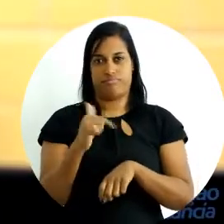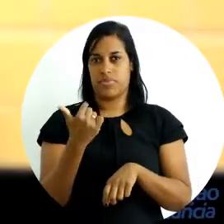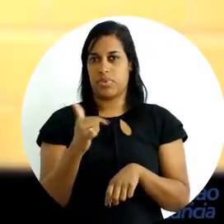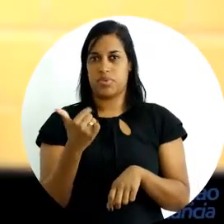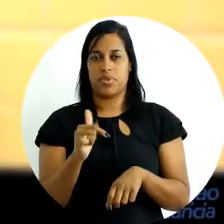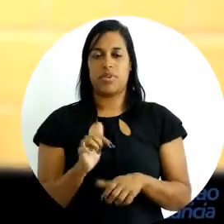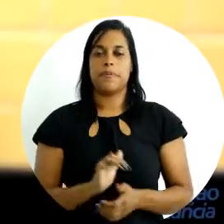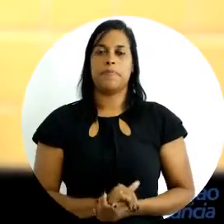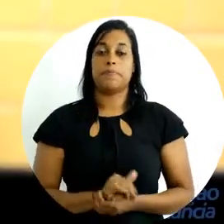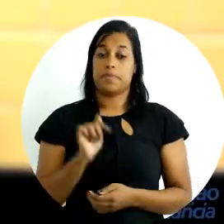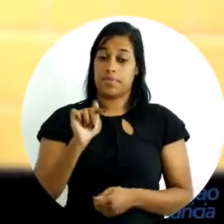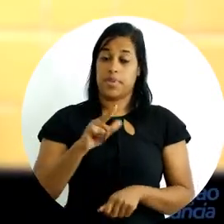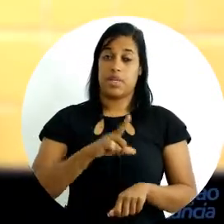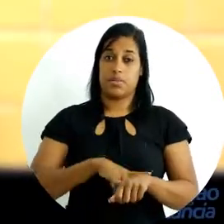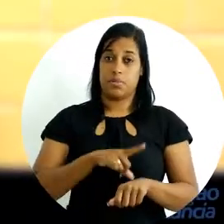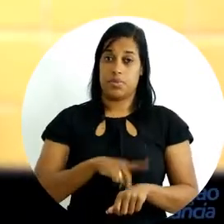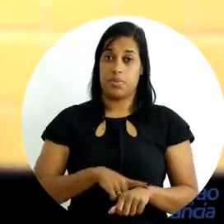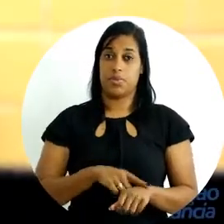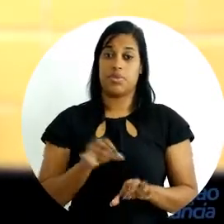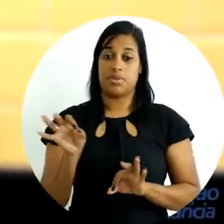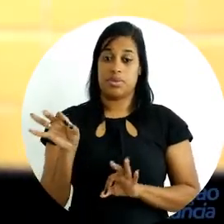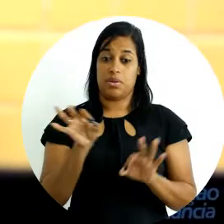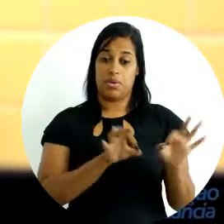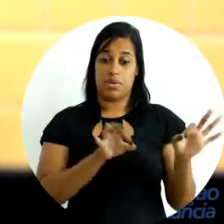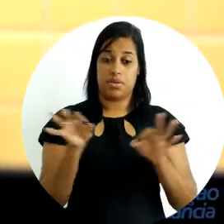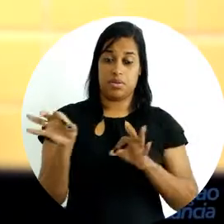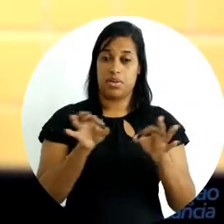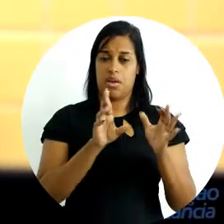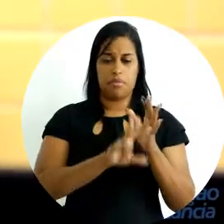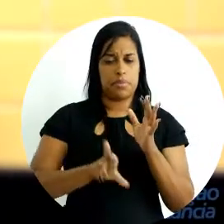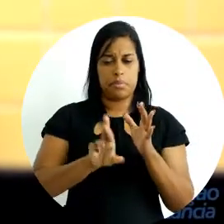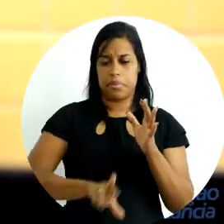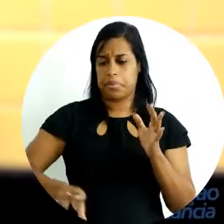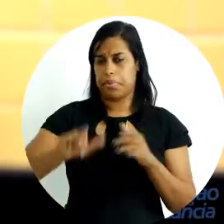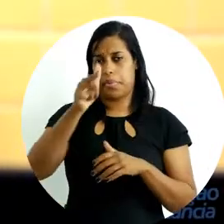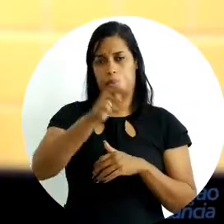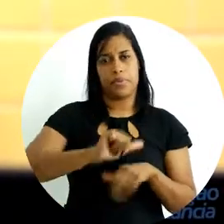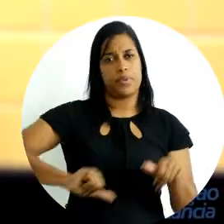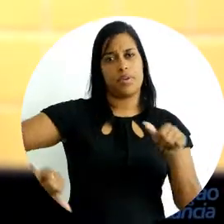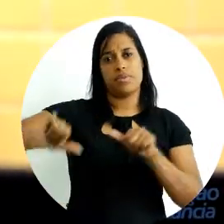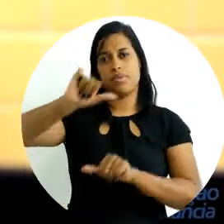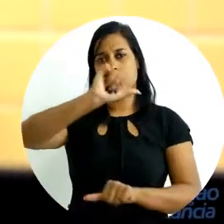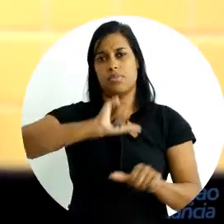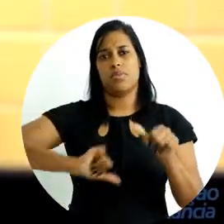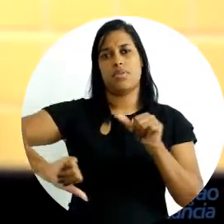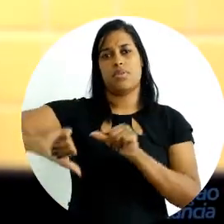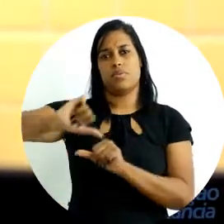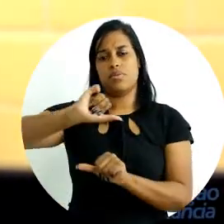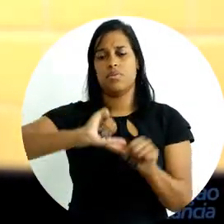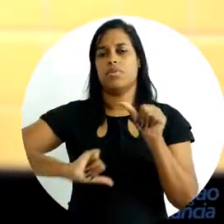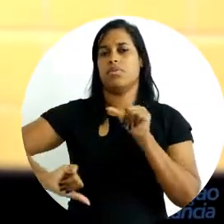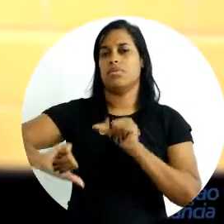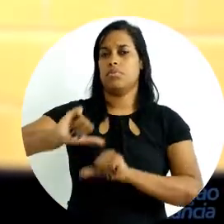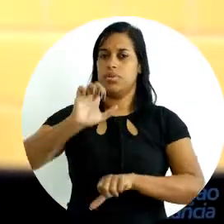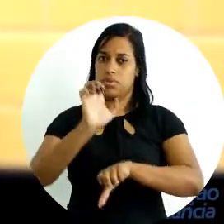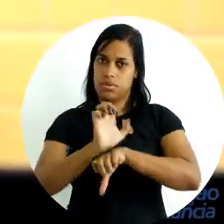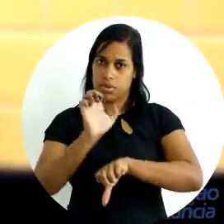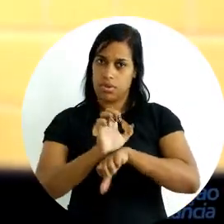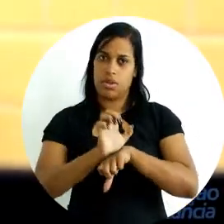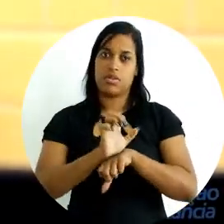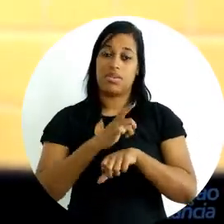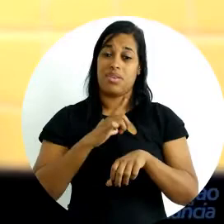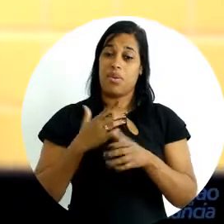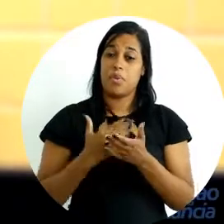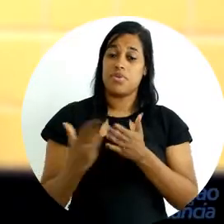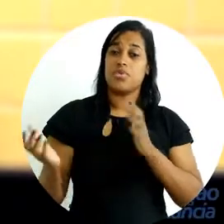estados. É nesse momento, no meio dessa série de reformas que vão existir nos estados, que